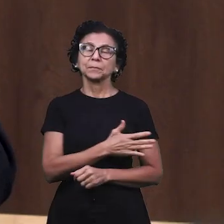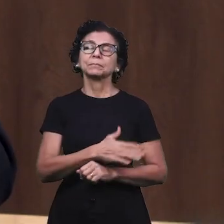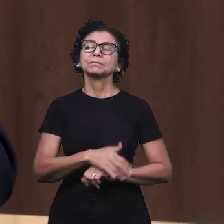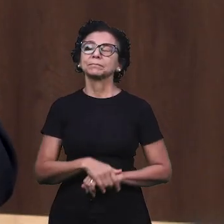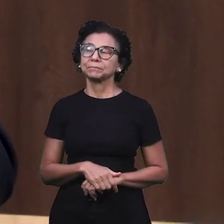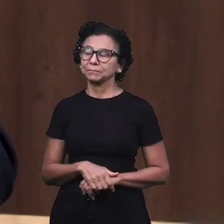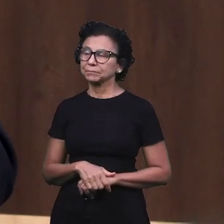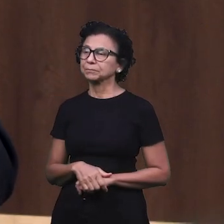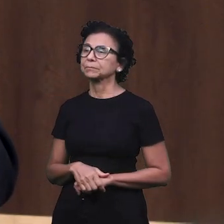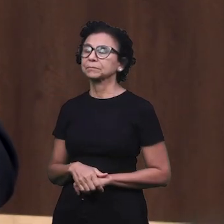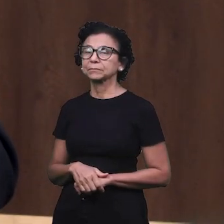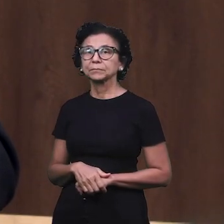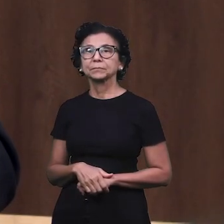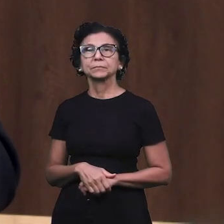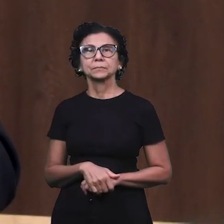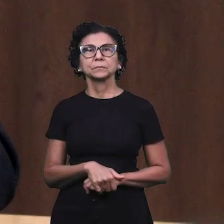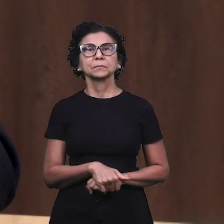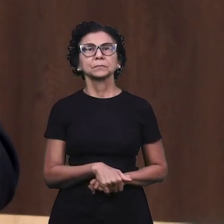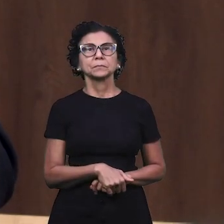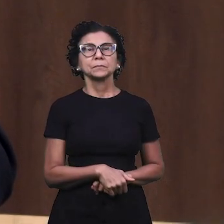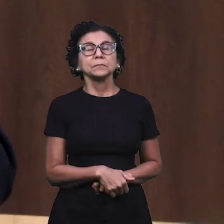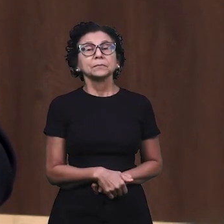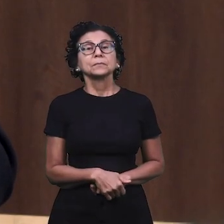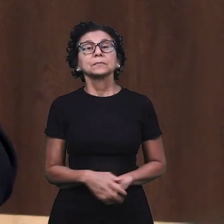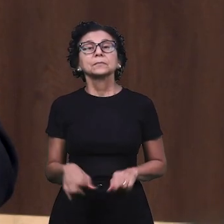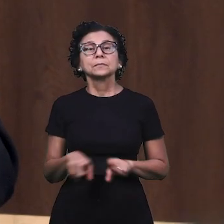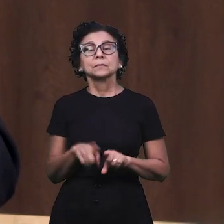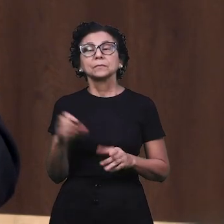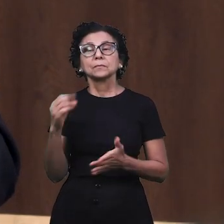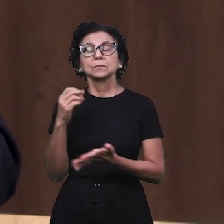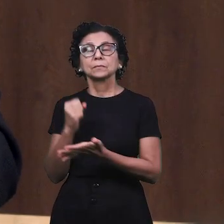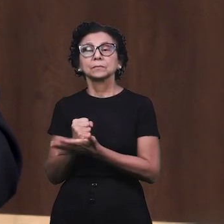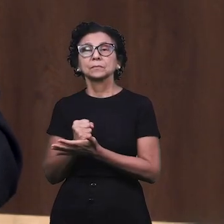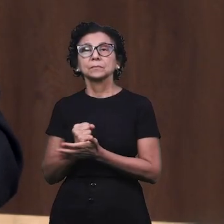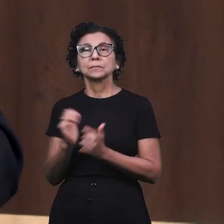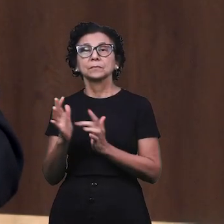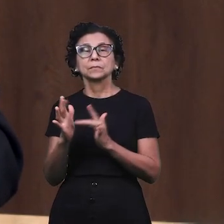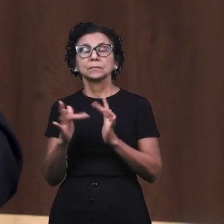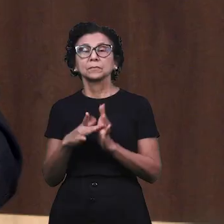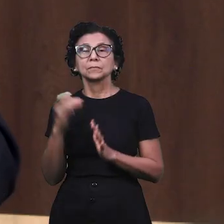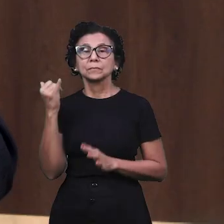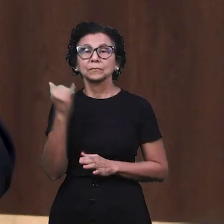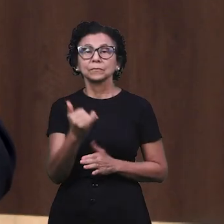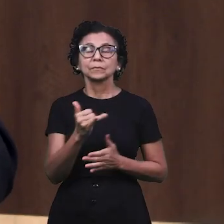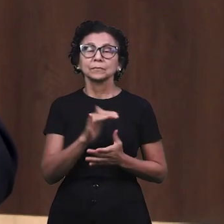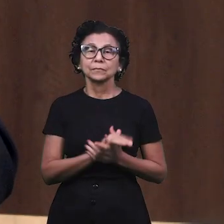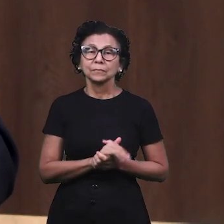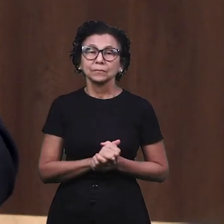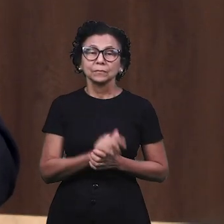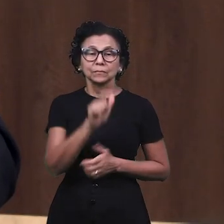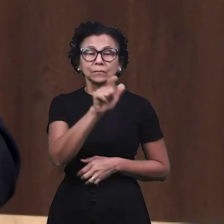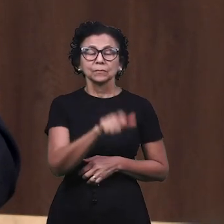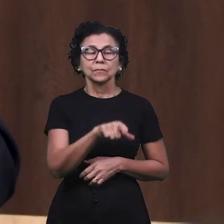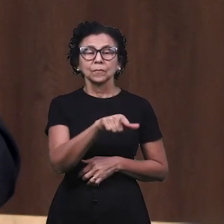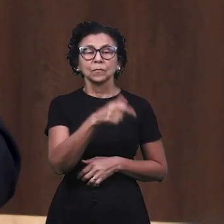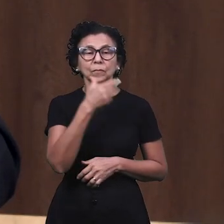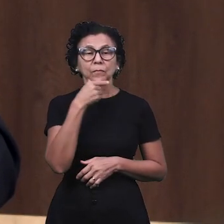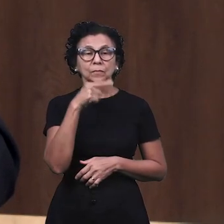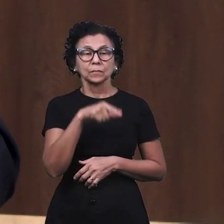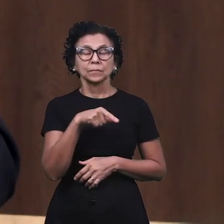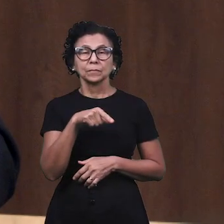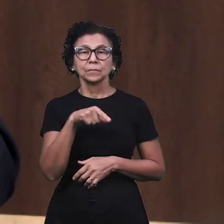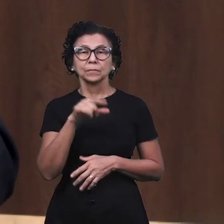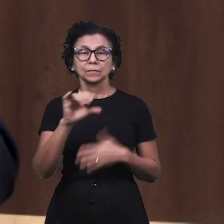Exatamente. Foi o que Jesus disse para Nicodemos: necessário é nascer de novo. Quem não nascer da água e